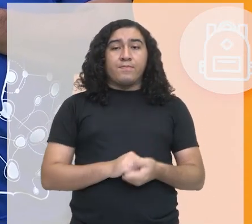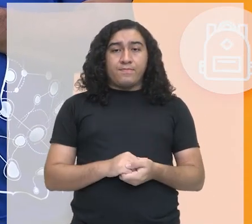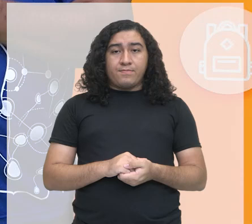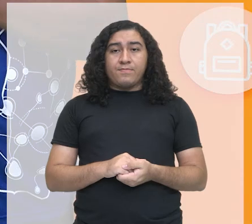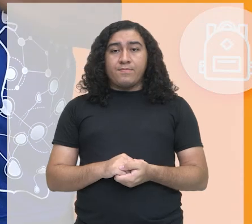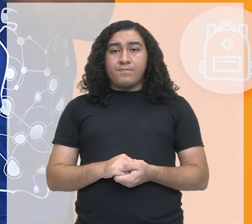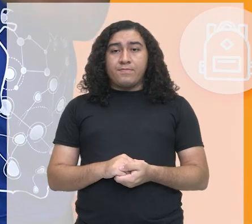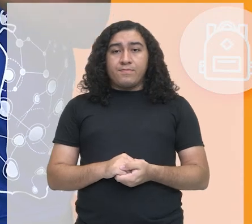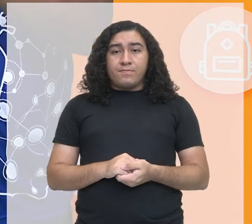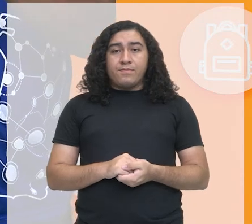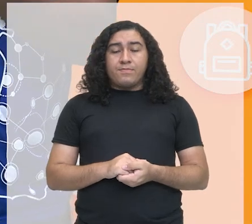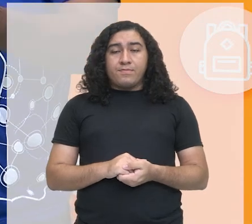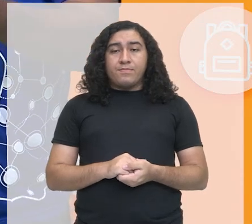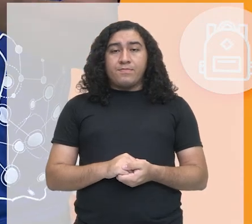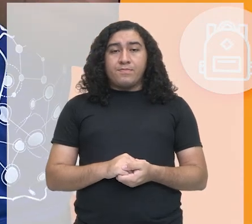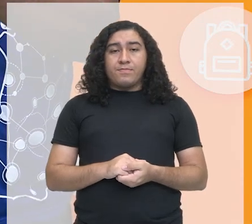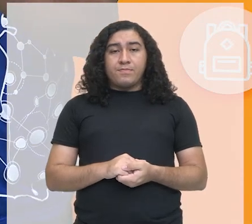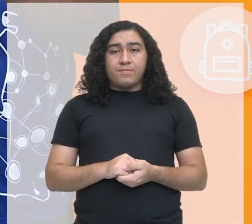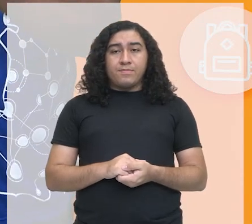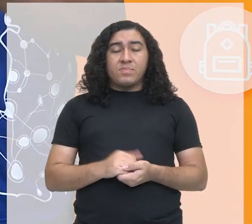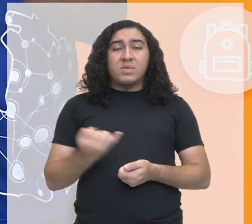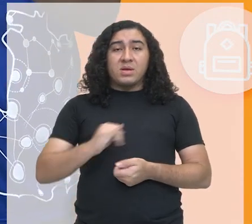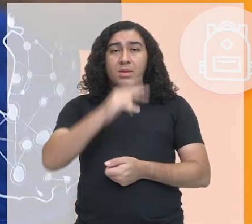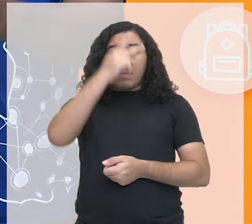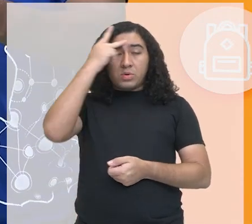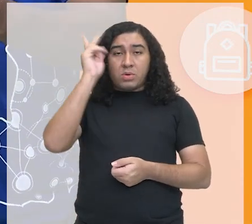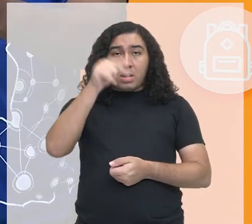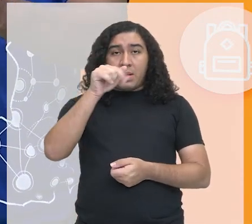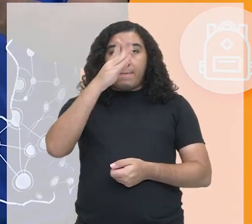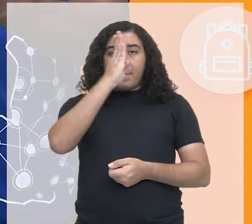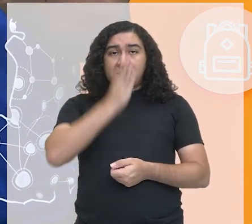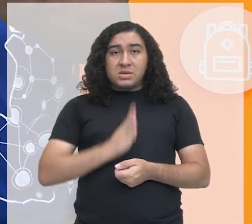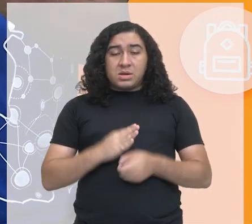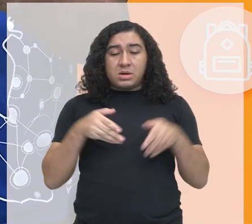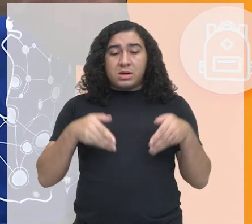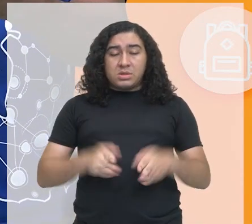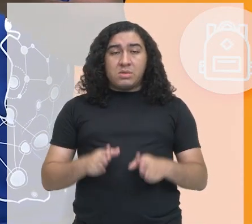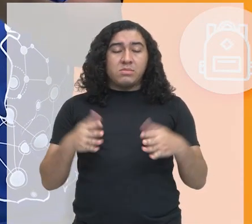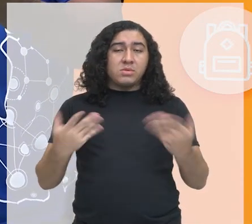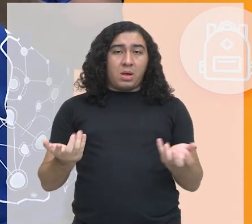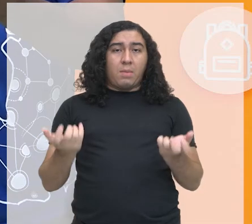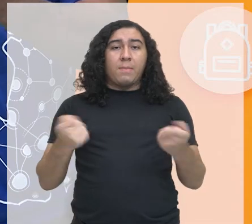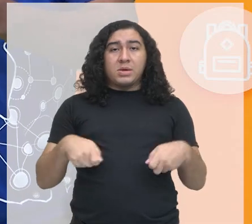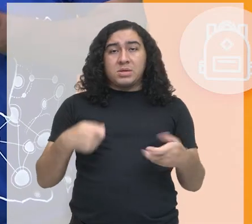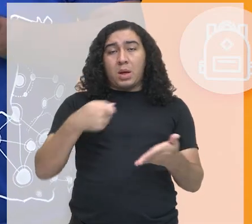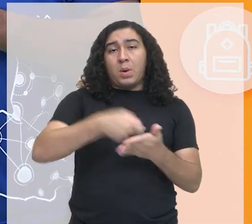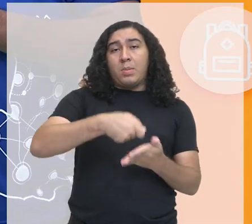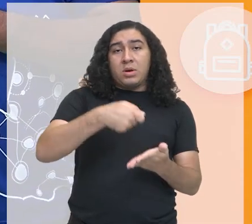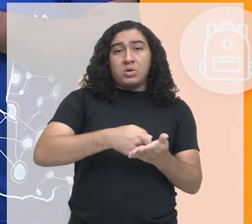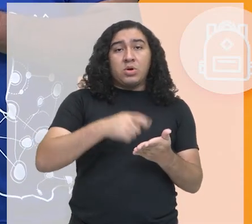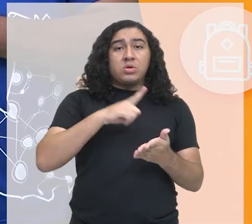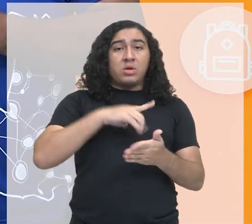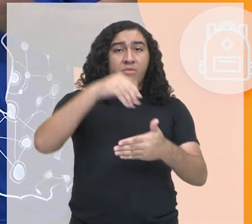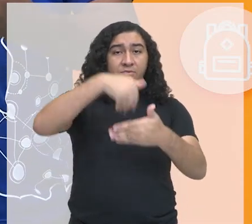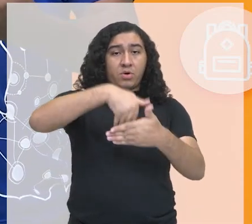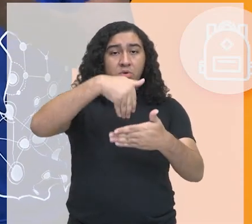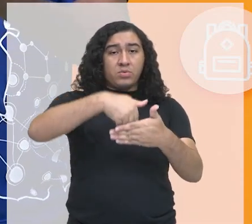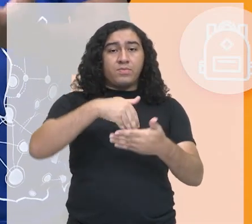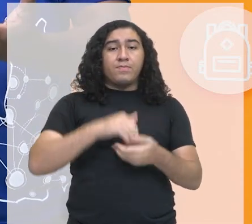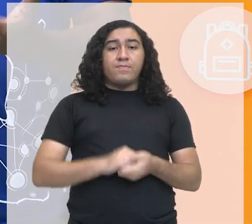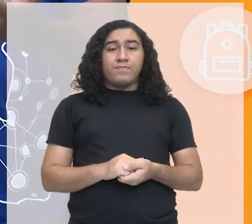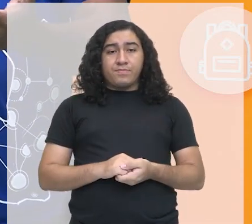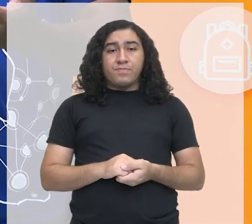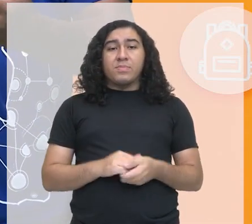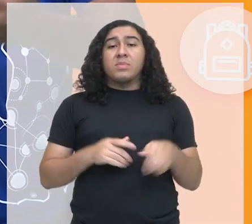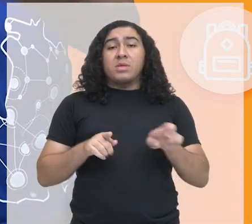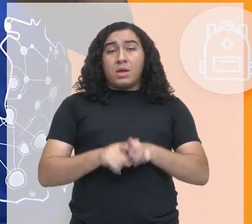aqui. O cidadão brasileiro tem direito a votar. Na verdade, é uma obrigação, né? E também ele pode